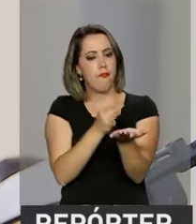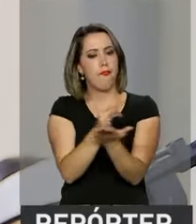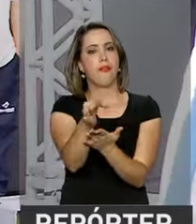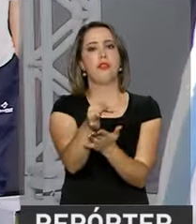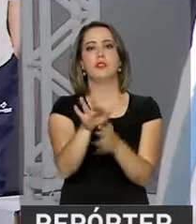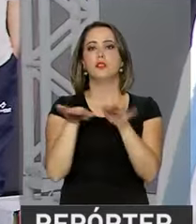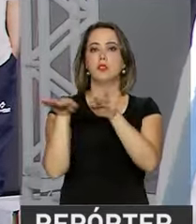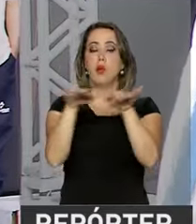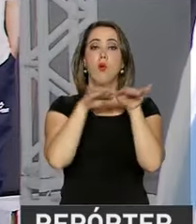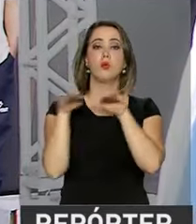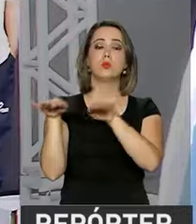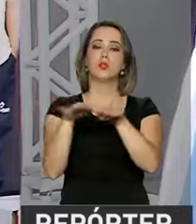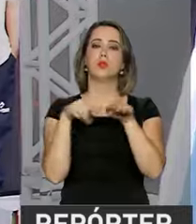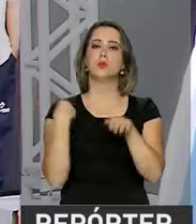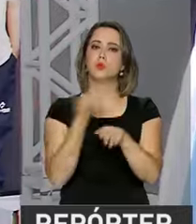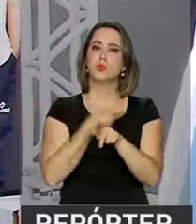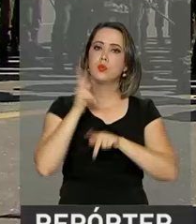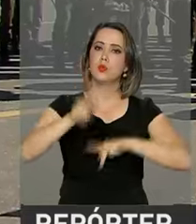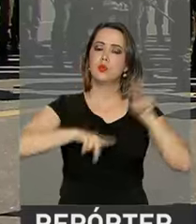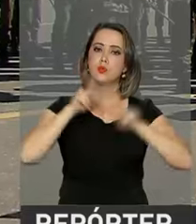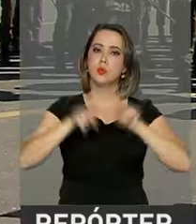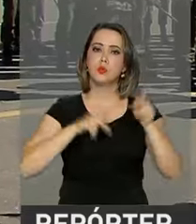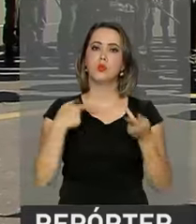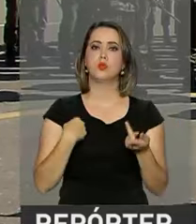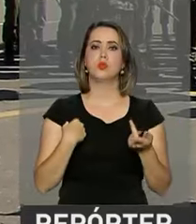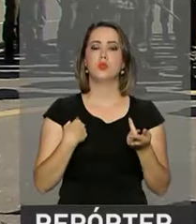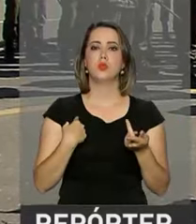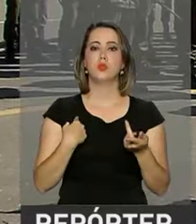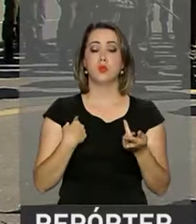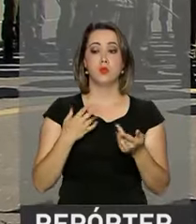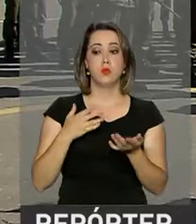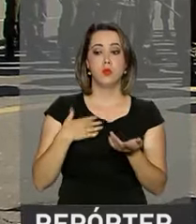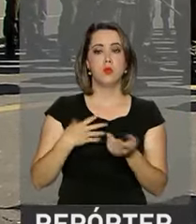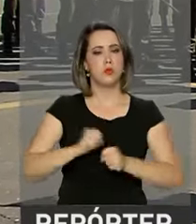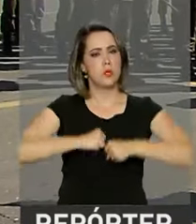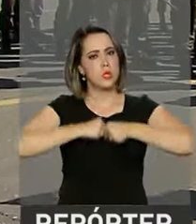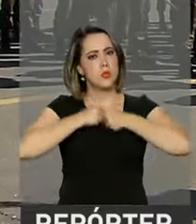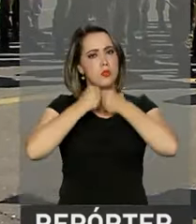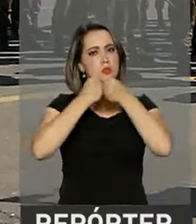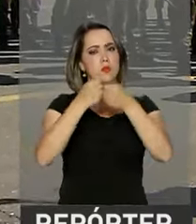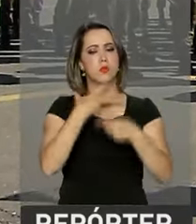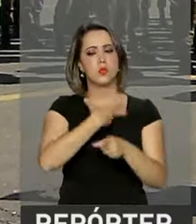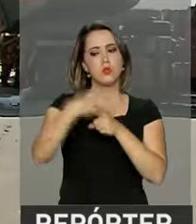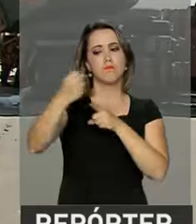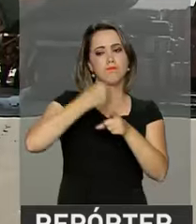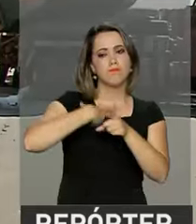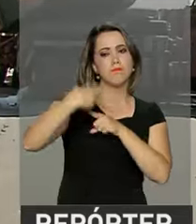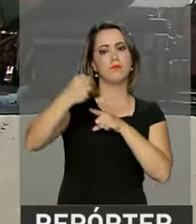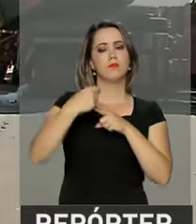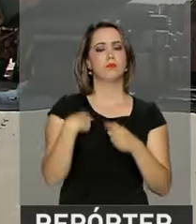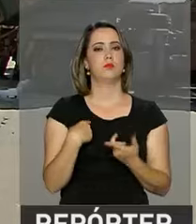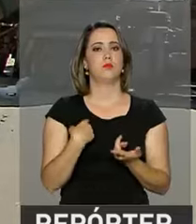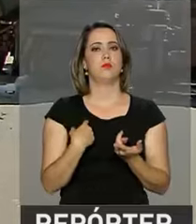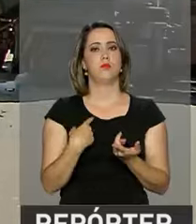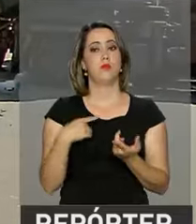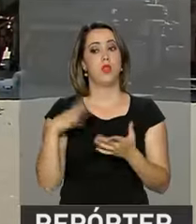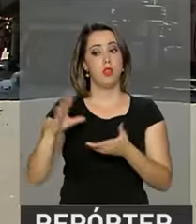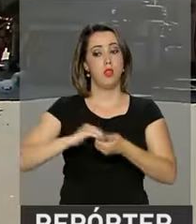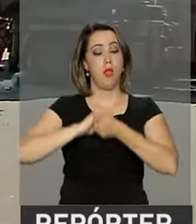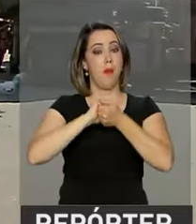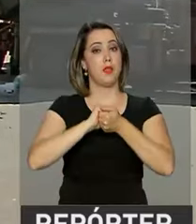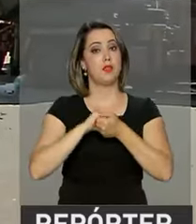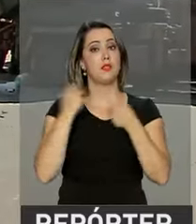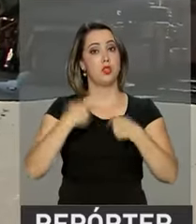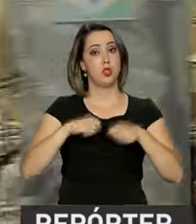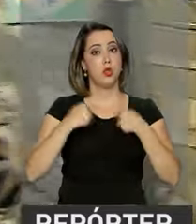democracia, na nossa gente, na resiliência que nos fez vitoriosos tantas vezes, e na cordialidade que